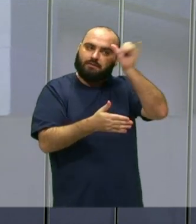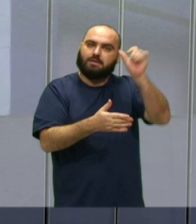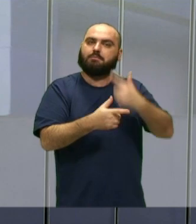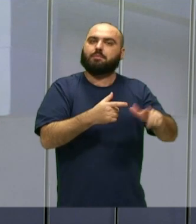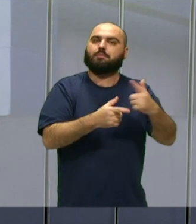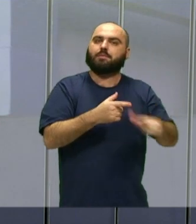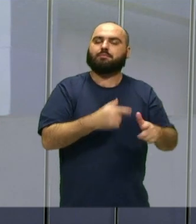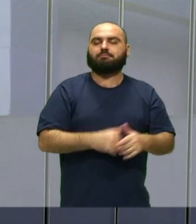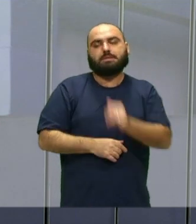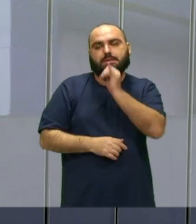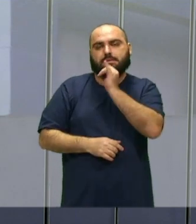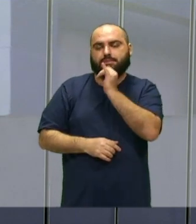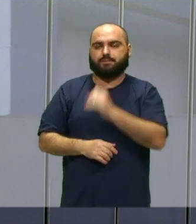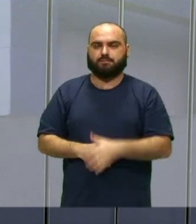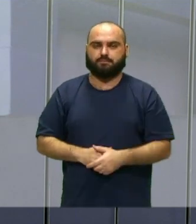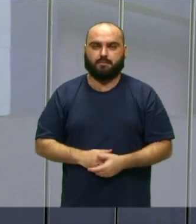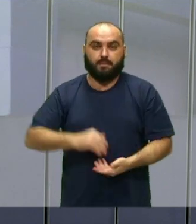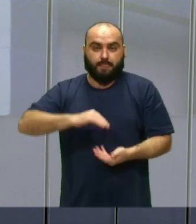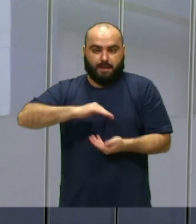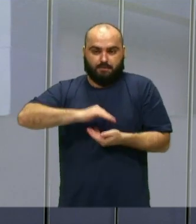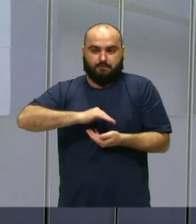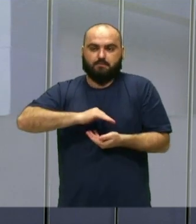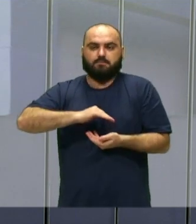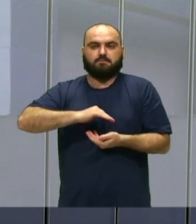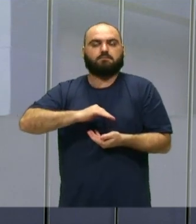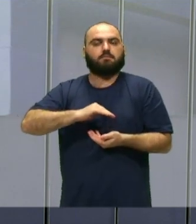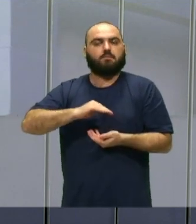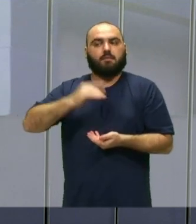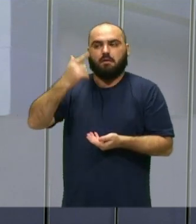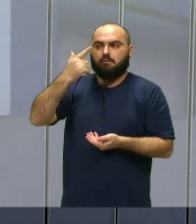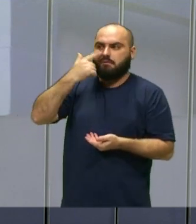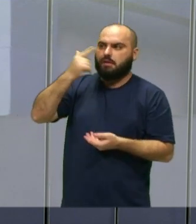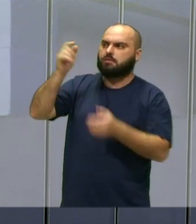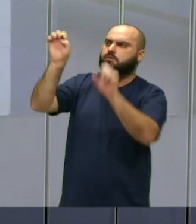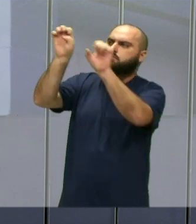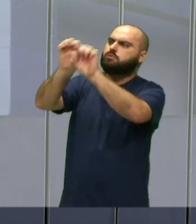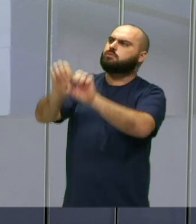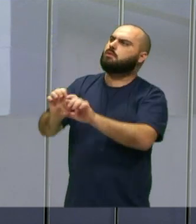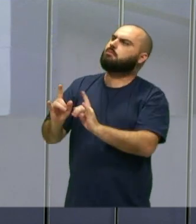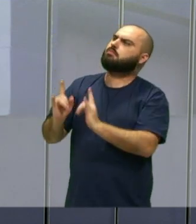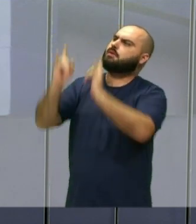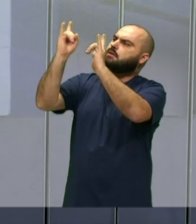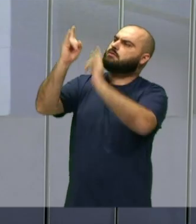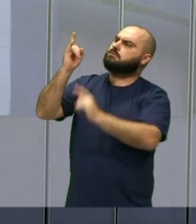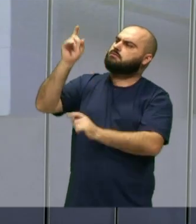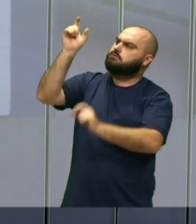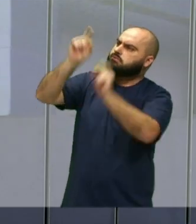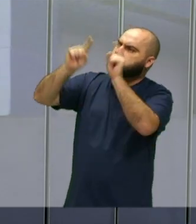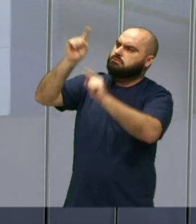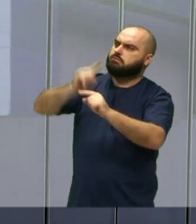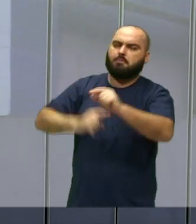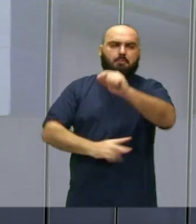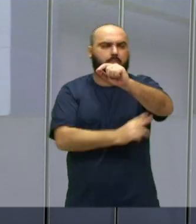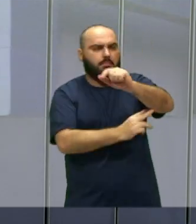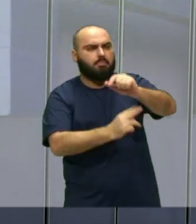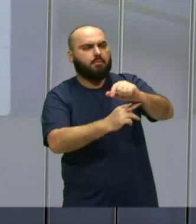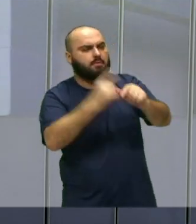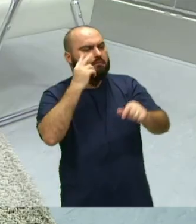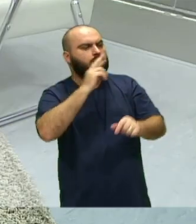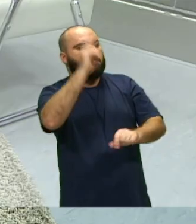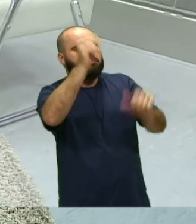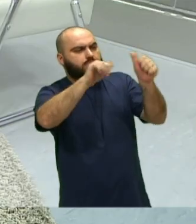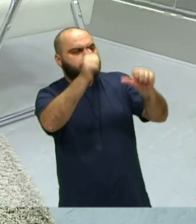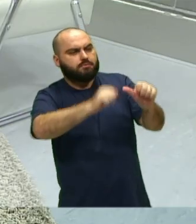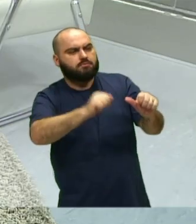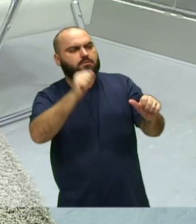danos. Por exemplo, a Defesa Civil, ela pode olhar uma estrutura de um edifício, ela pode olhar uma ponte, ela vai dar uma olhada ali para dizer se vai cair,